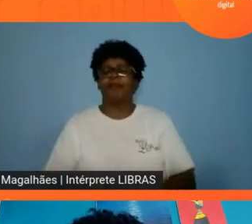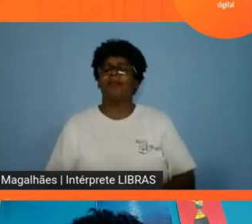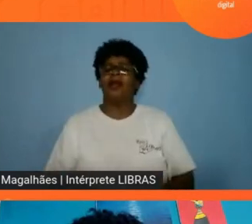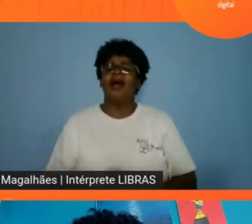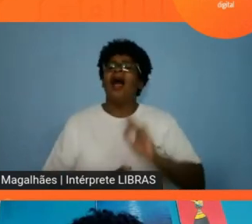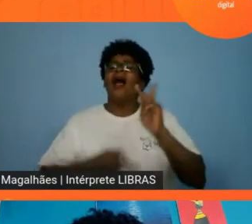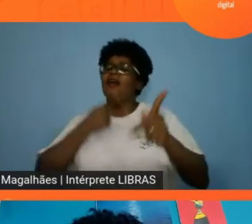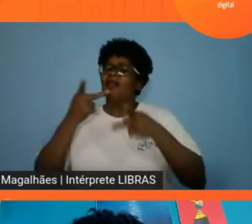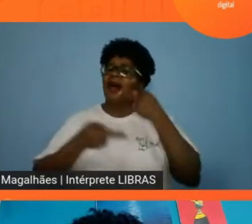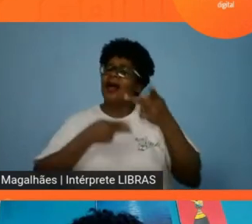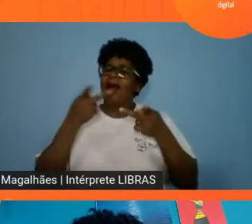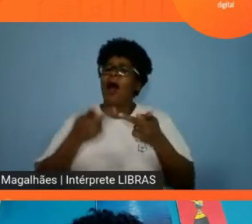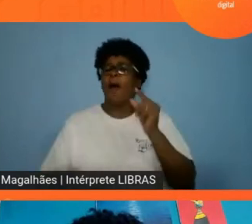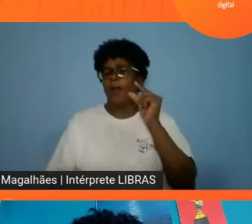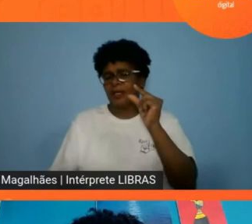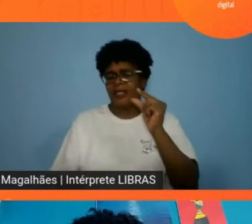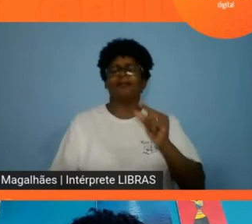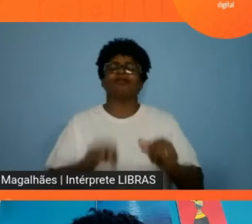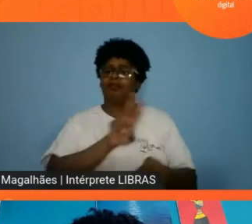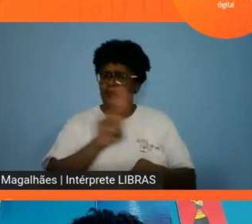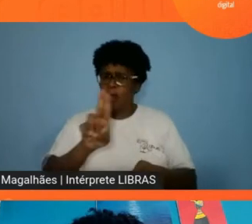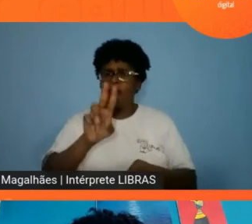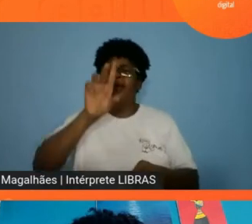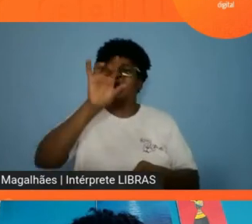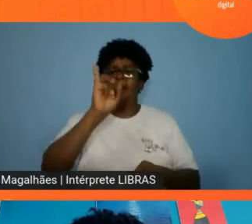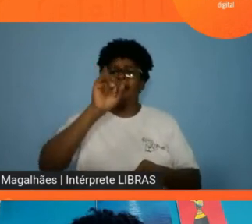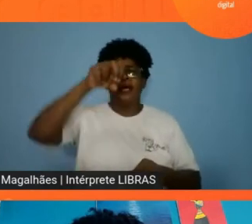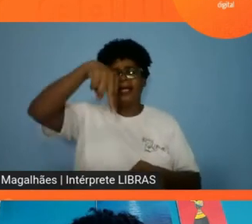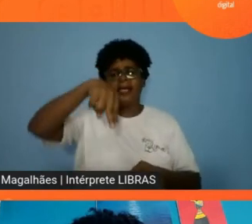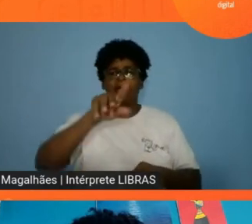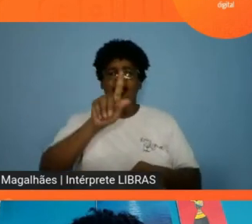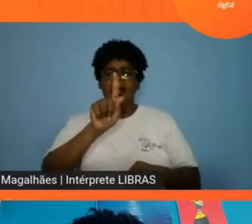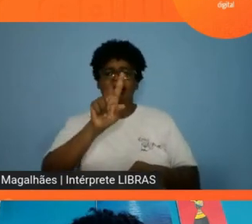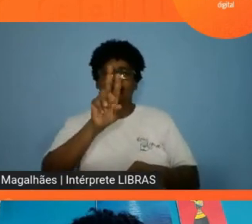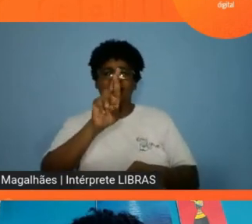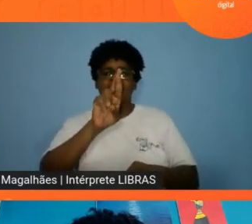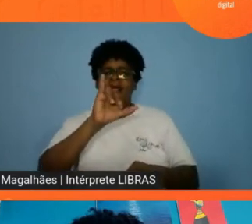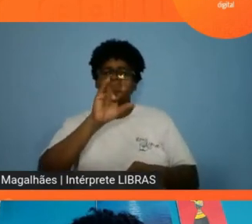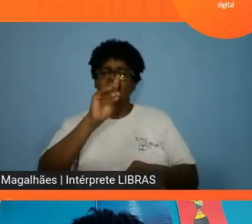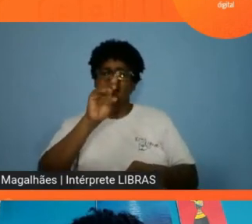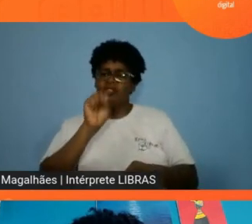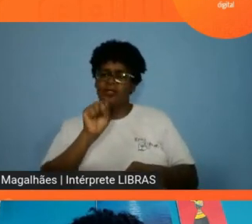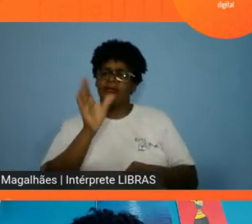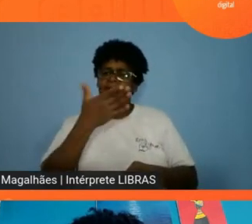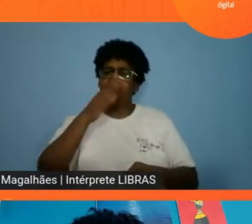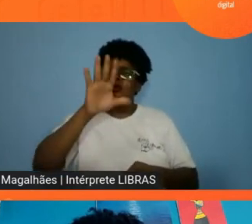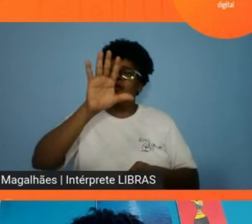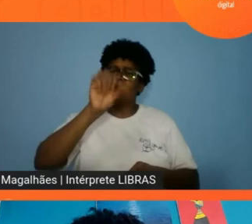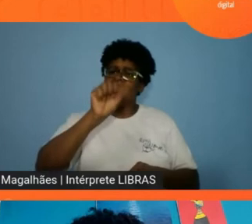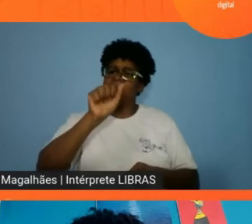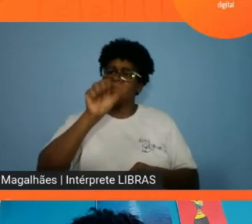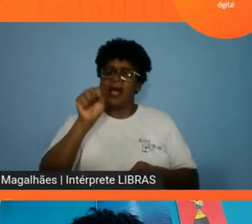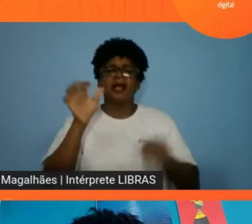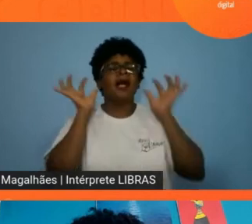pouquinho. Meu nome é Ingrid de Sá. Estou vestida com um turbante branco na cabeça, com uns